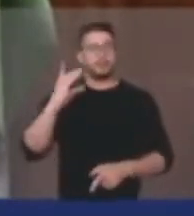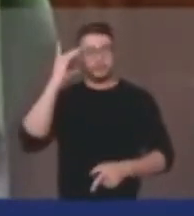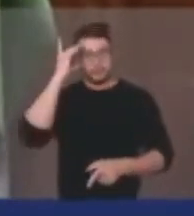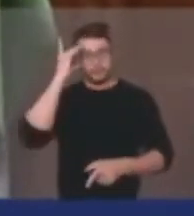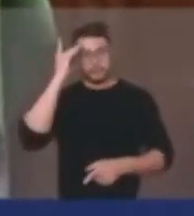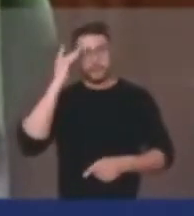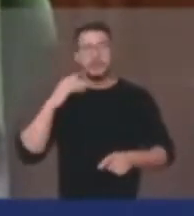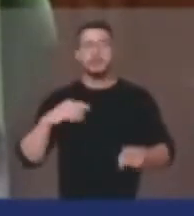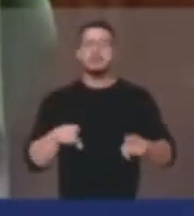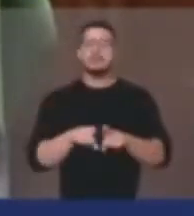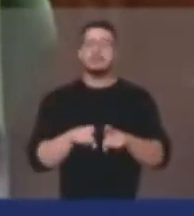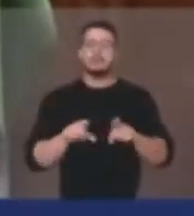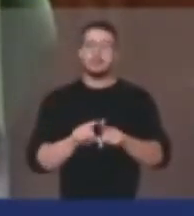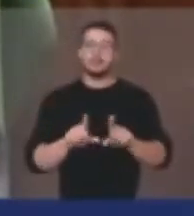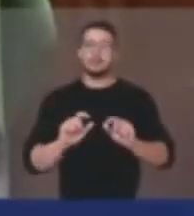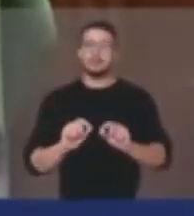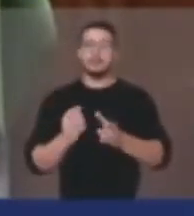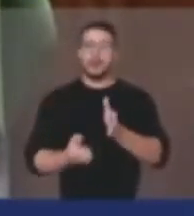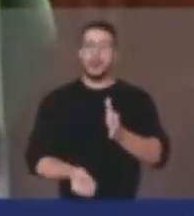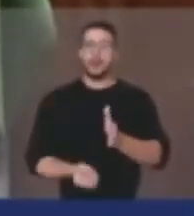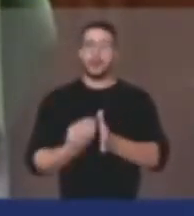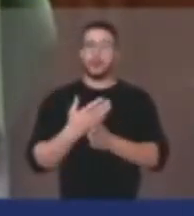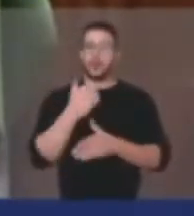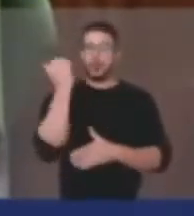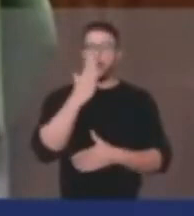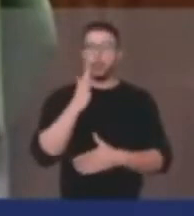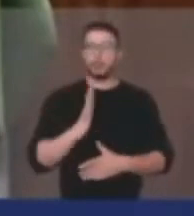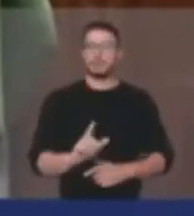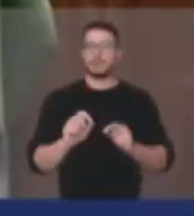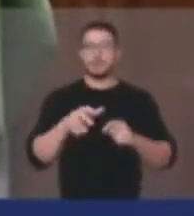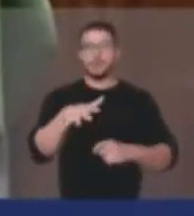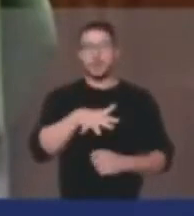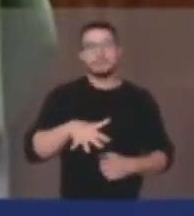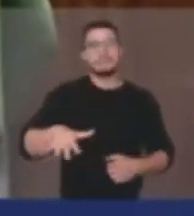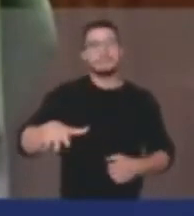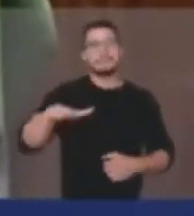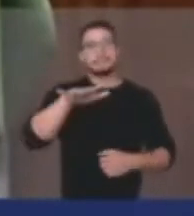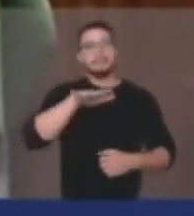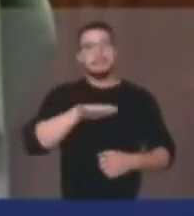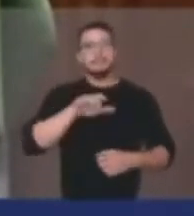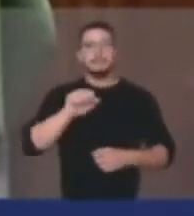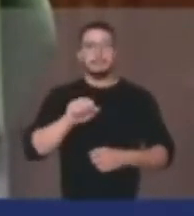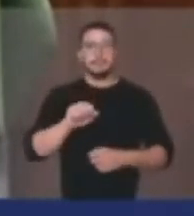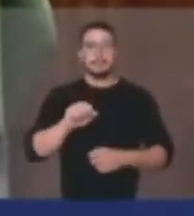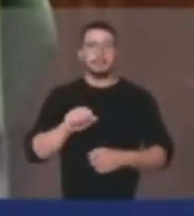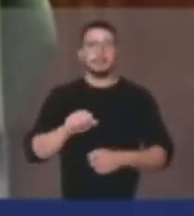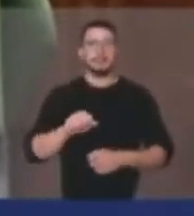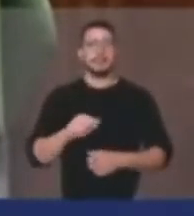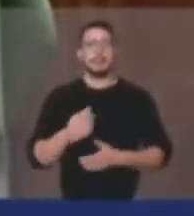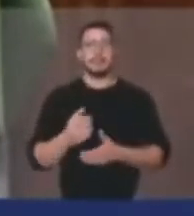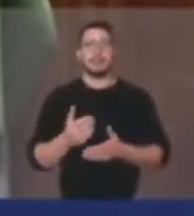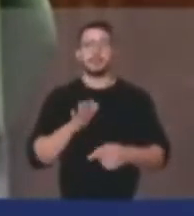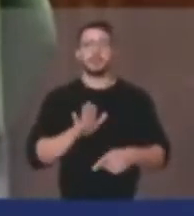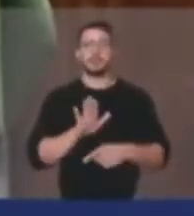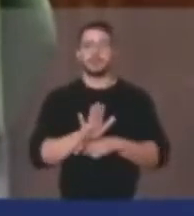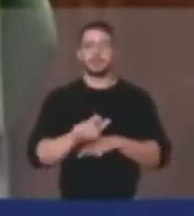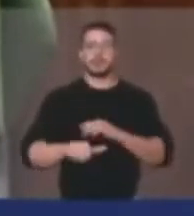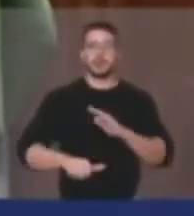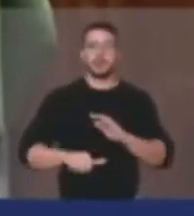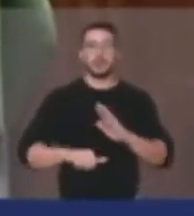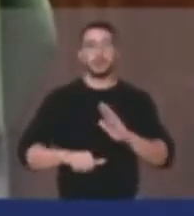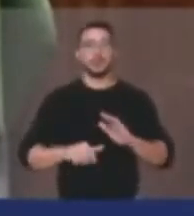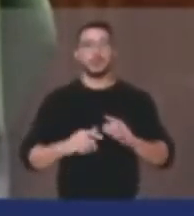Brasil um ambiente capaz de criminalizar e tirar das eleições o presidente Lula, que ficou 580